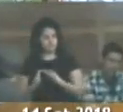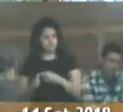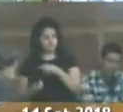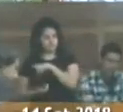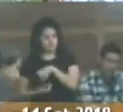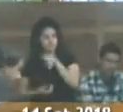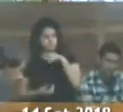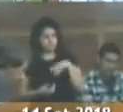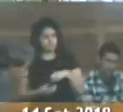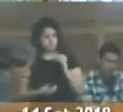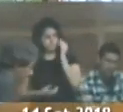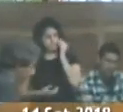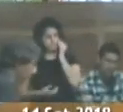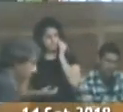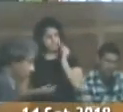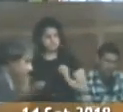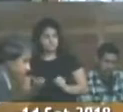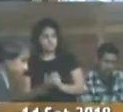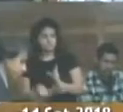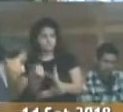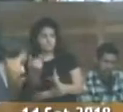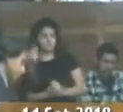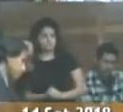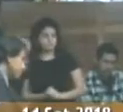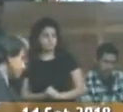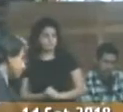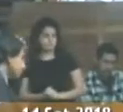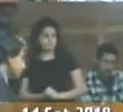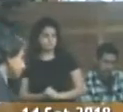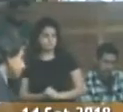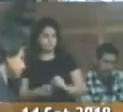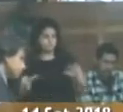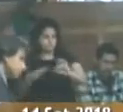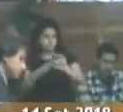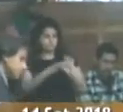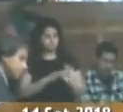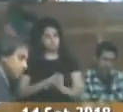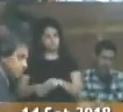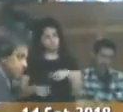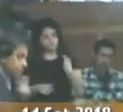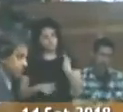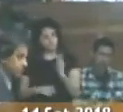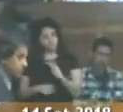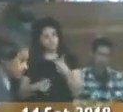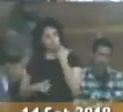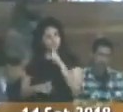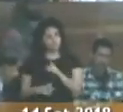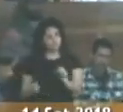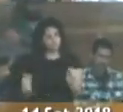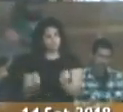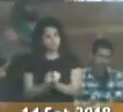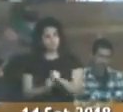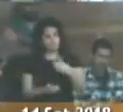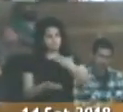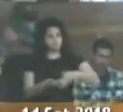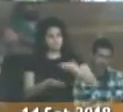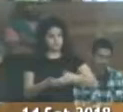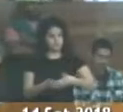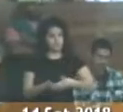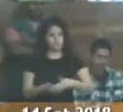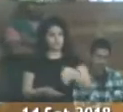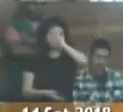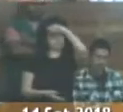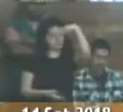para que o senhor tente criar uma união que a gente consiga juntar Secretaria Municipal